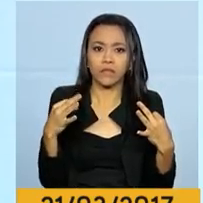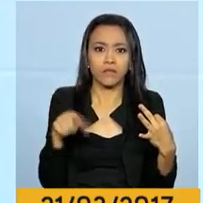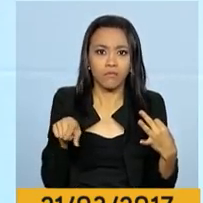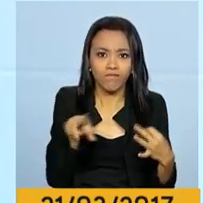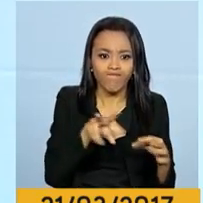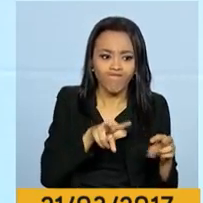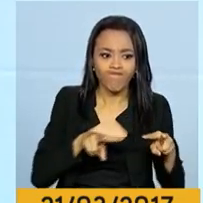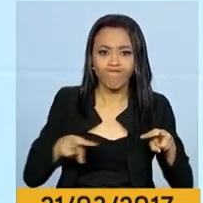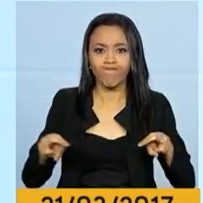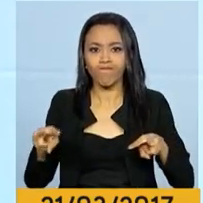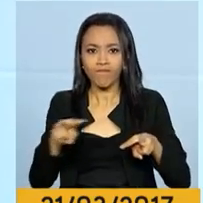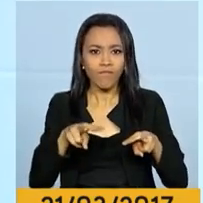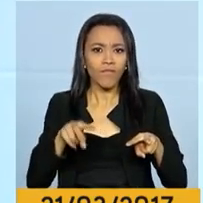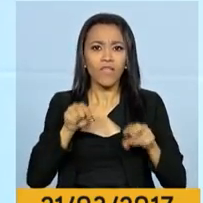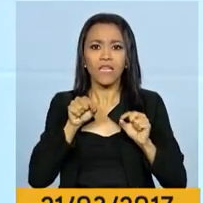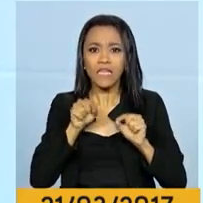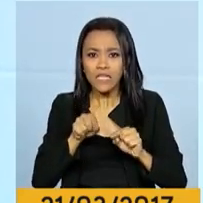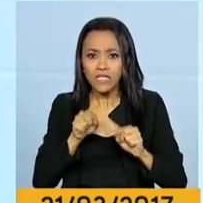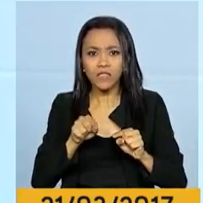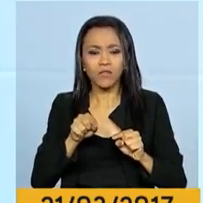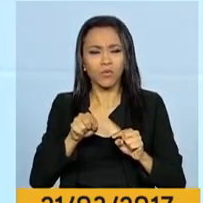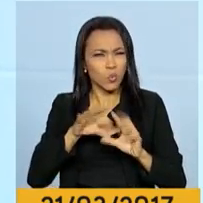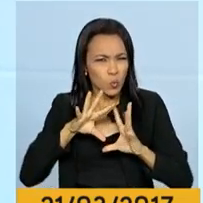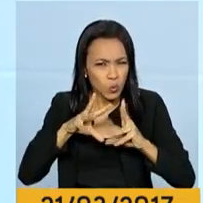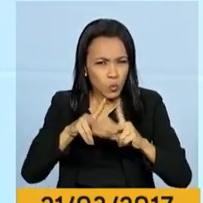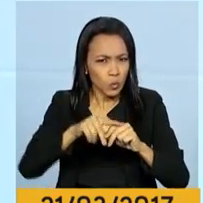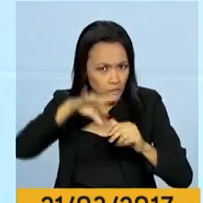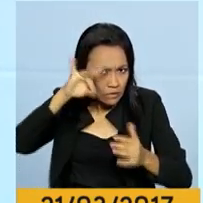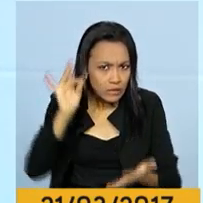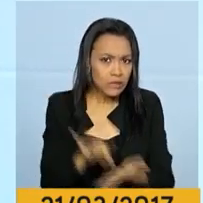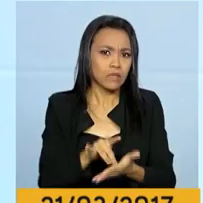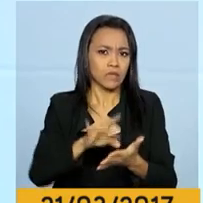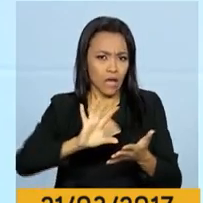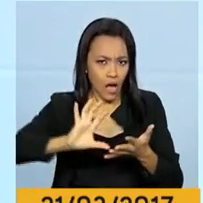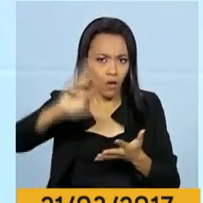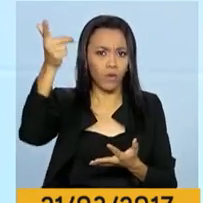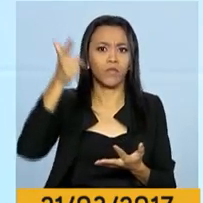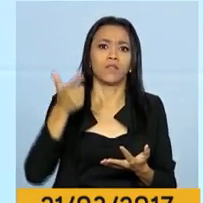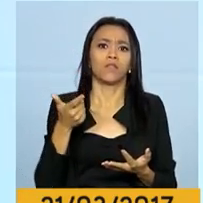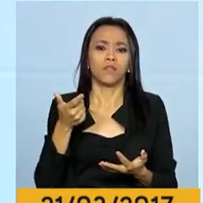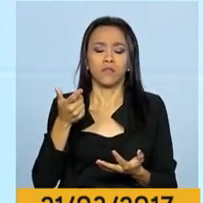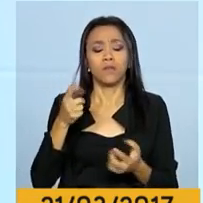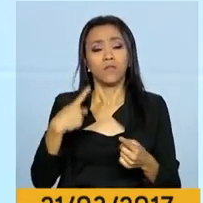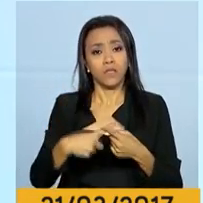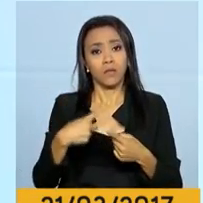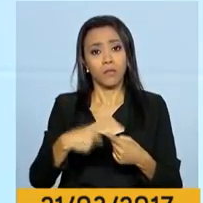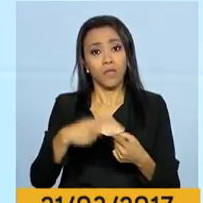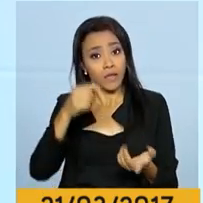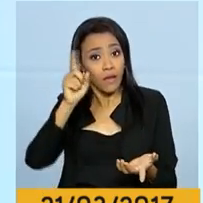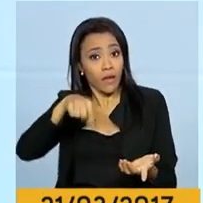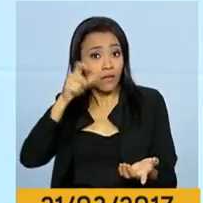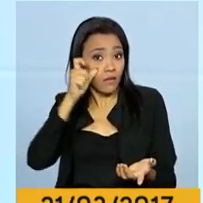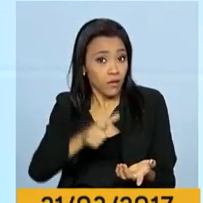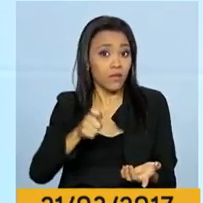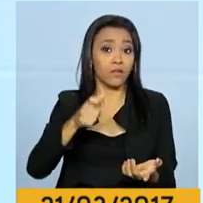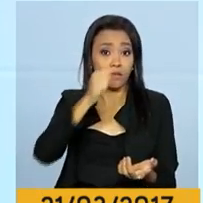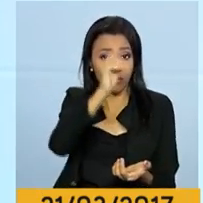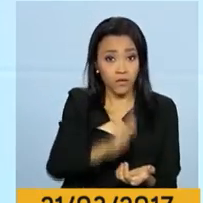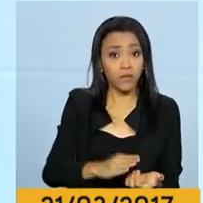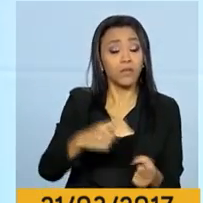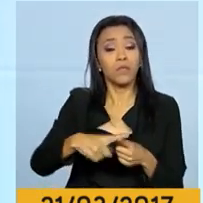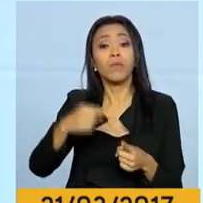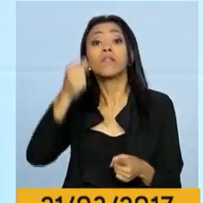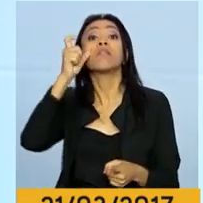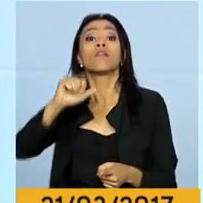não alcança a totalidade dos frigoríficos e dos exportadores brasileiros. Não foi sem